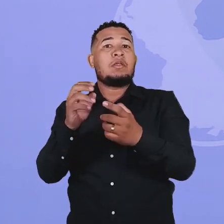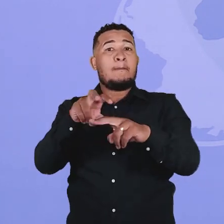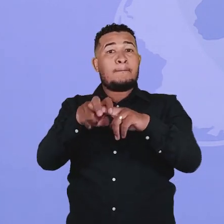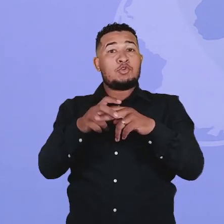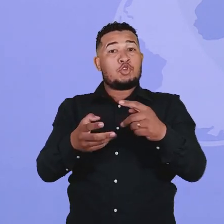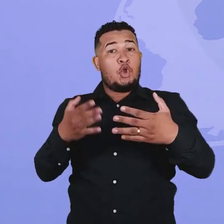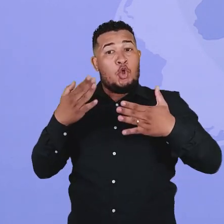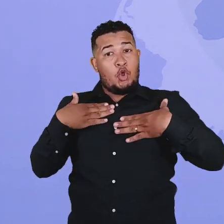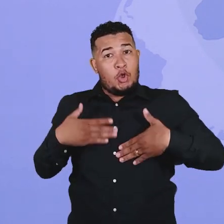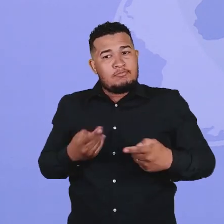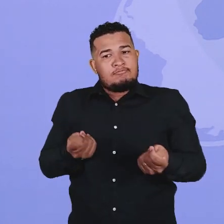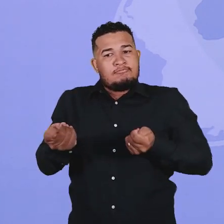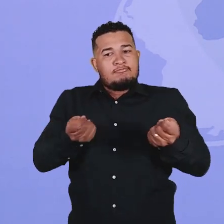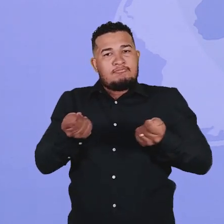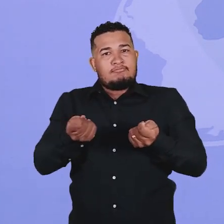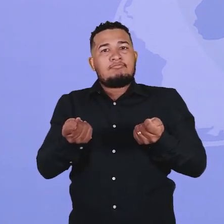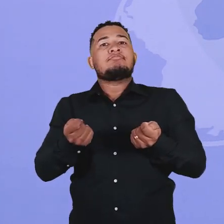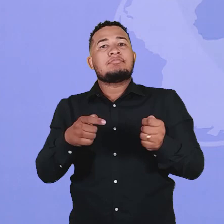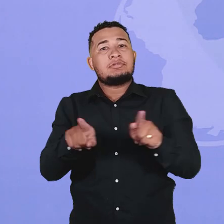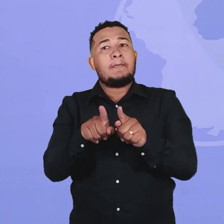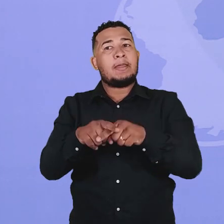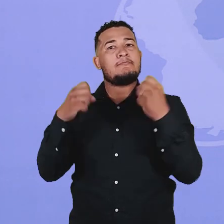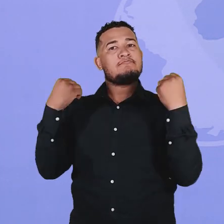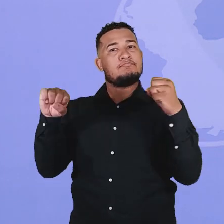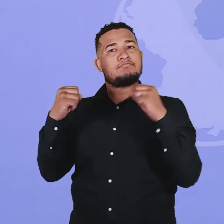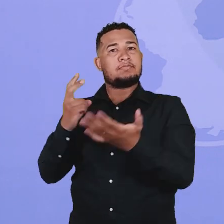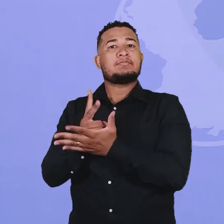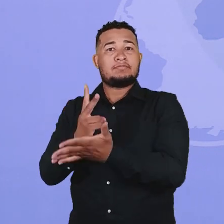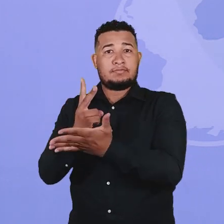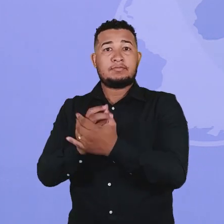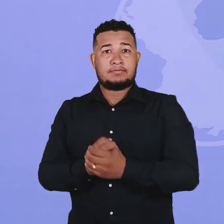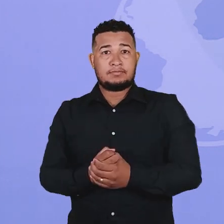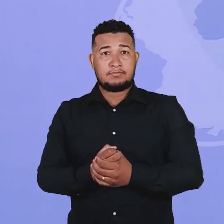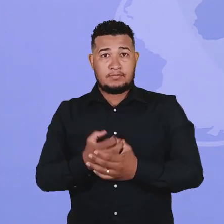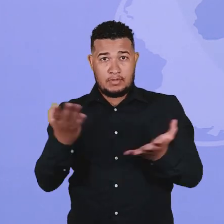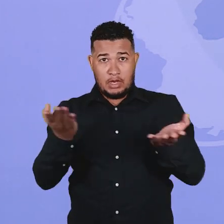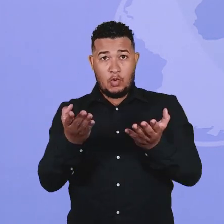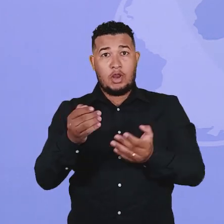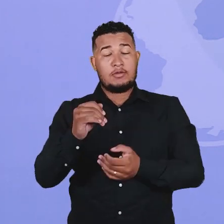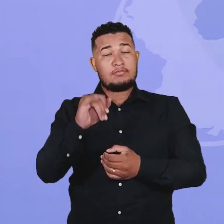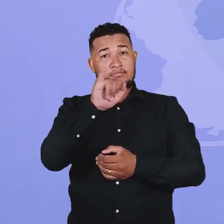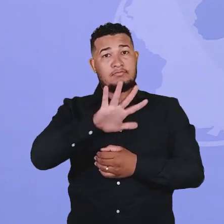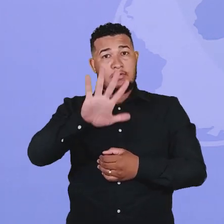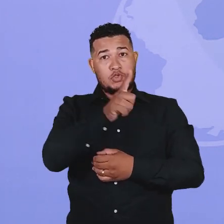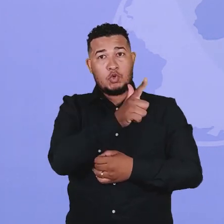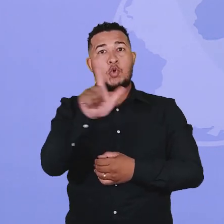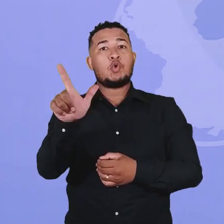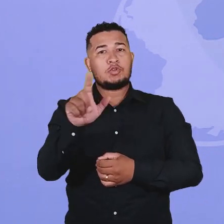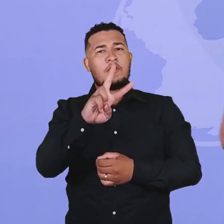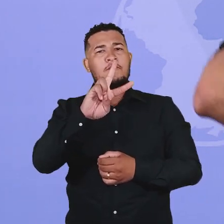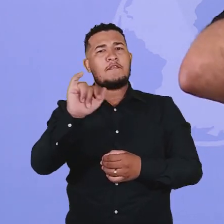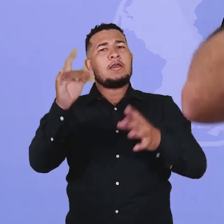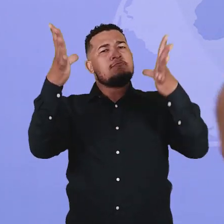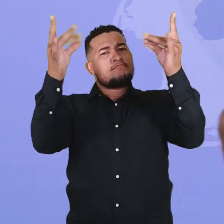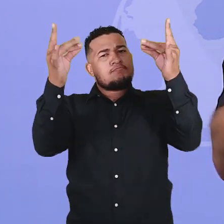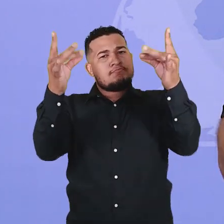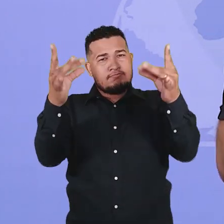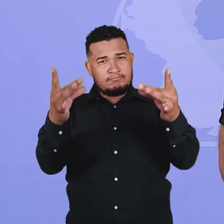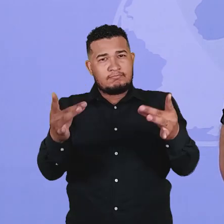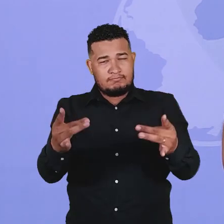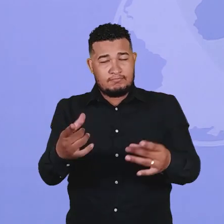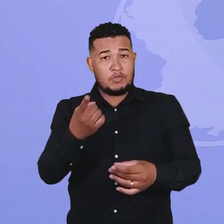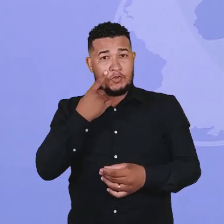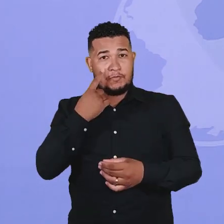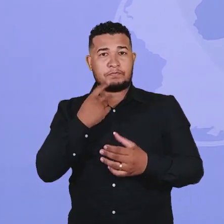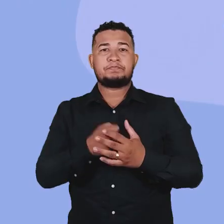estar fazendo esse controle de peso e essa manutenção da nossa atividade física. E eu quero para o próximo slide com você agora que a gente vai começar a destrinchar um pouco